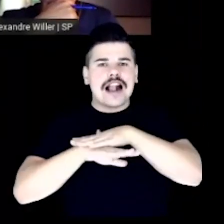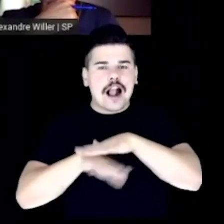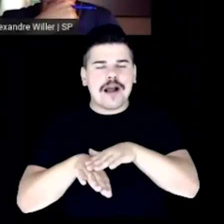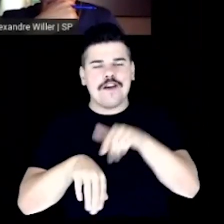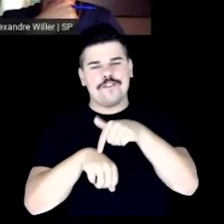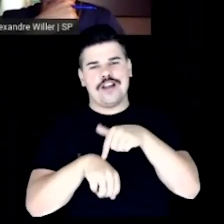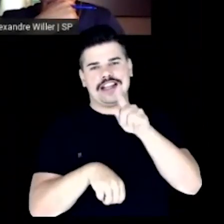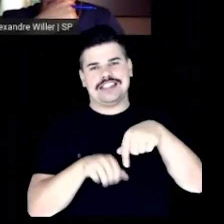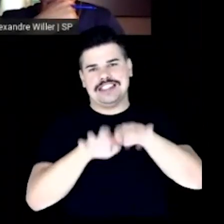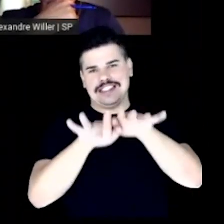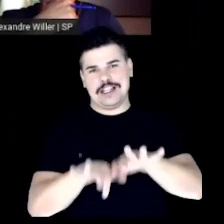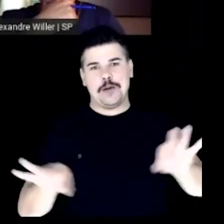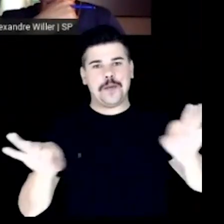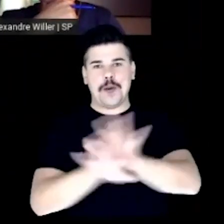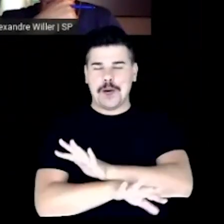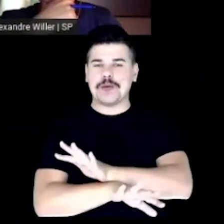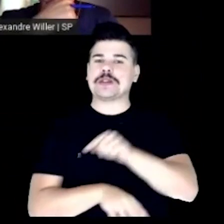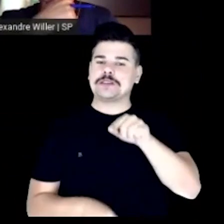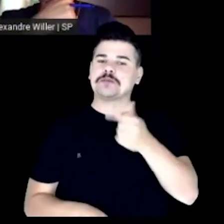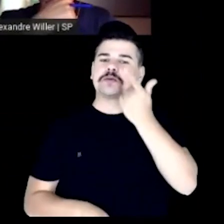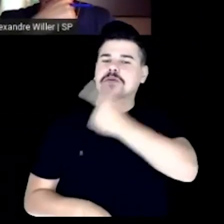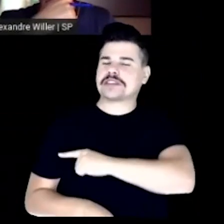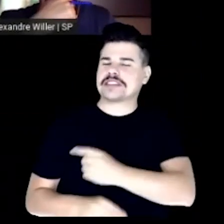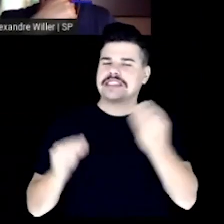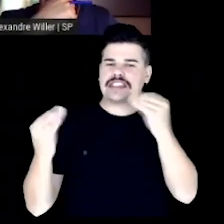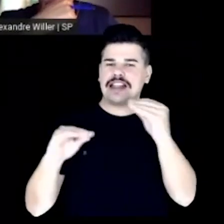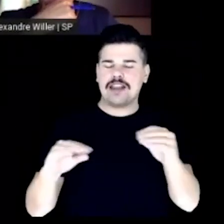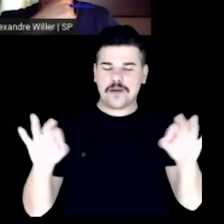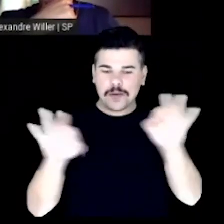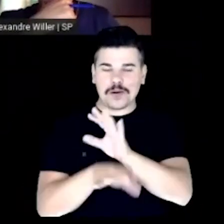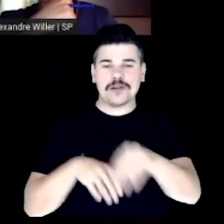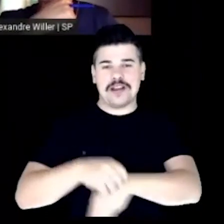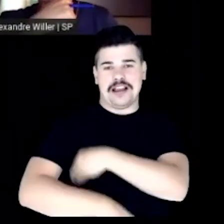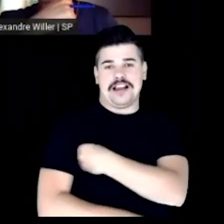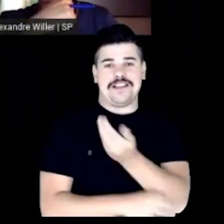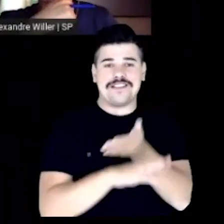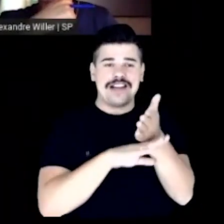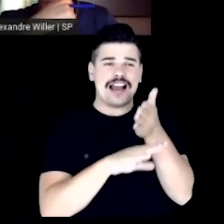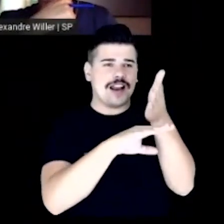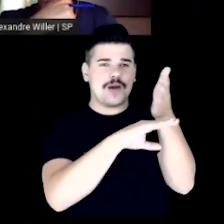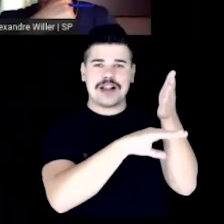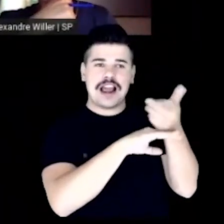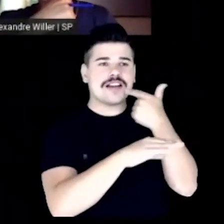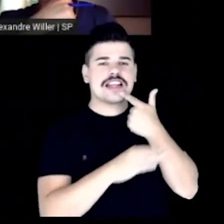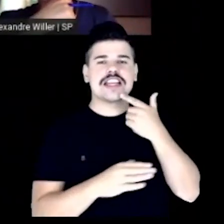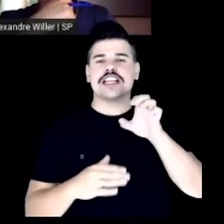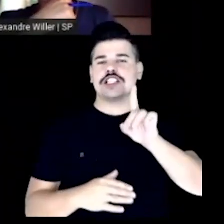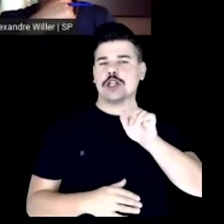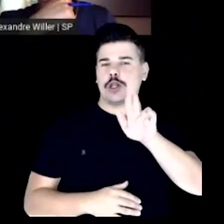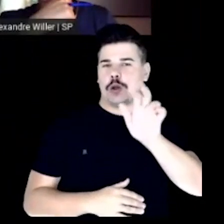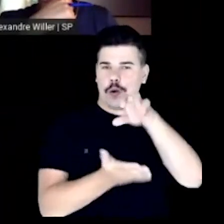assim. Até eu chegar, né, a forma final dele, até eu colocar ele embaixo do braço, mandar para